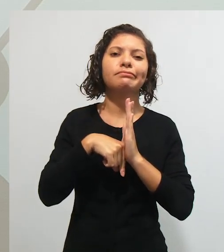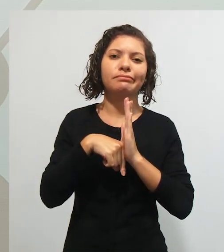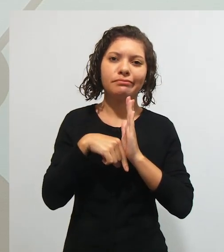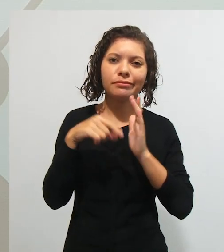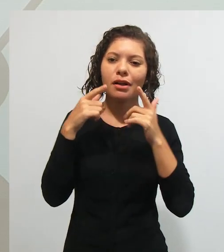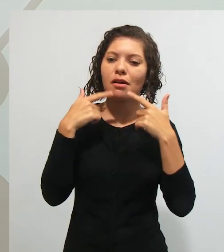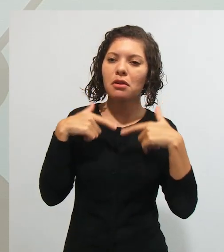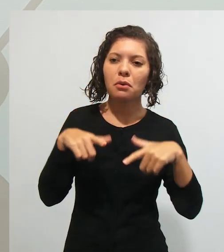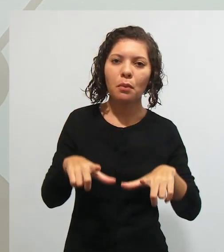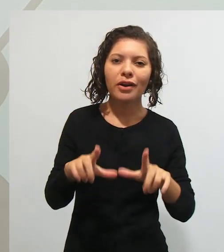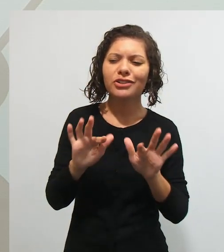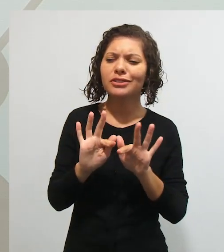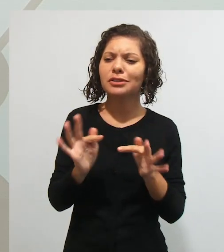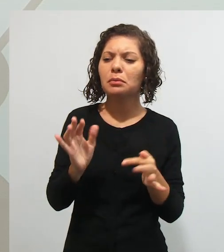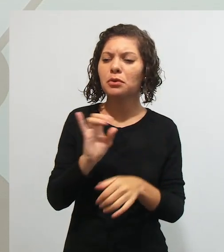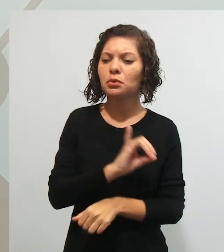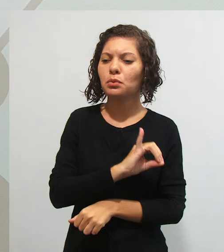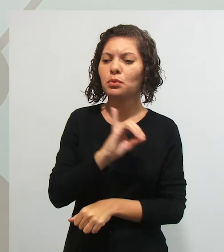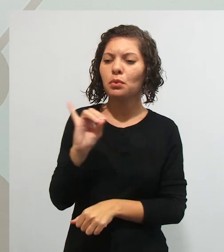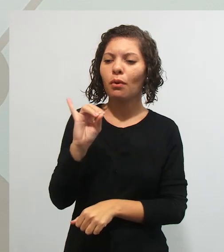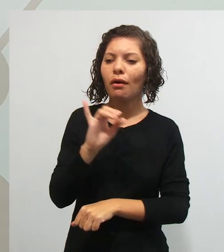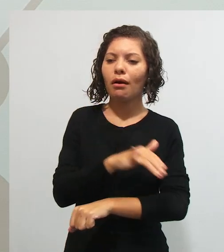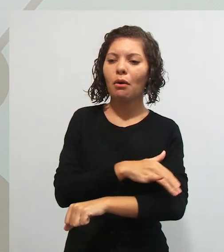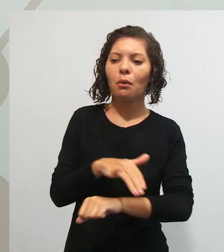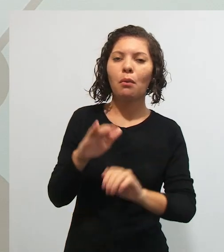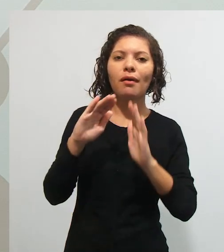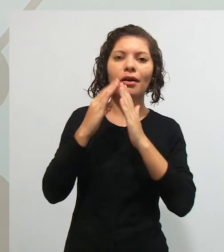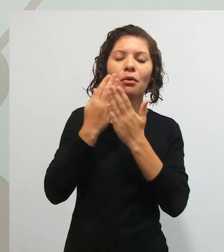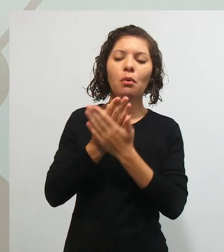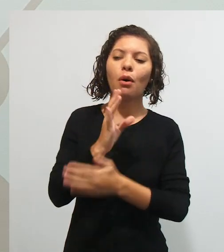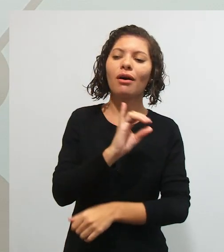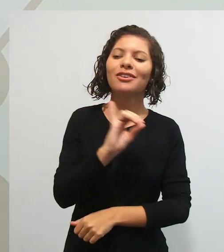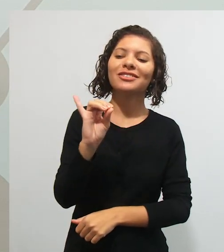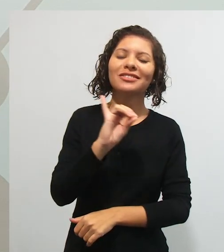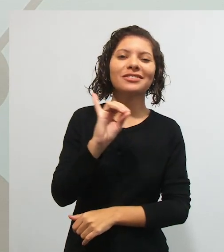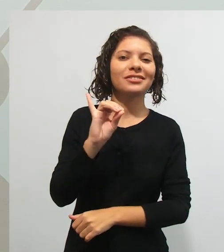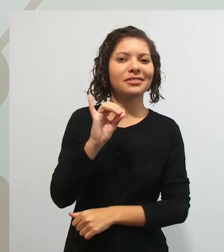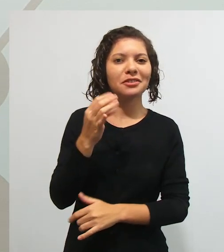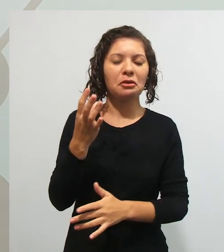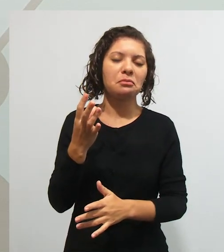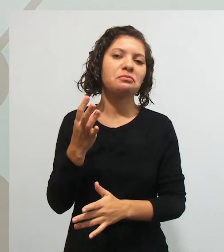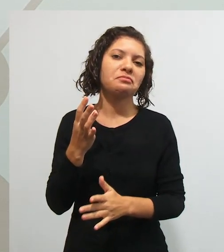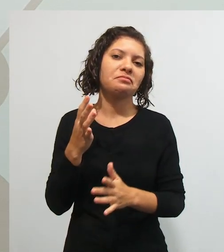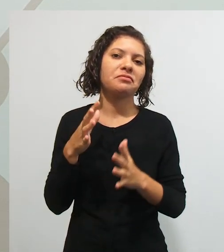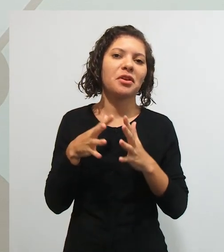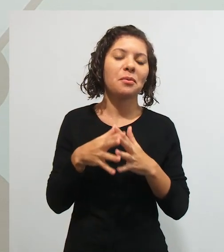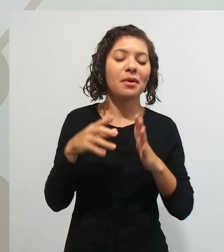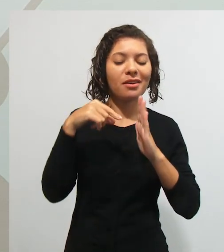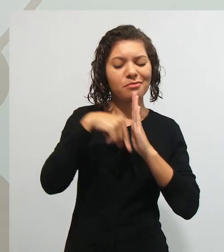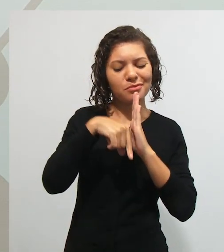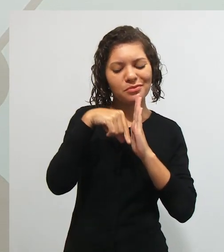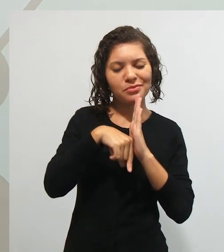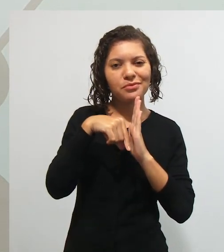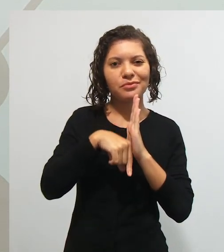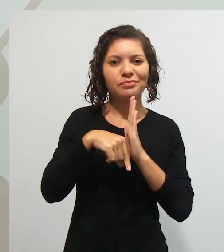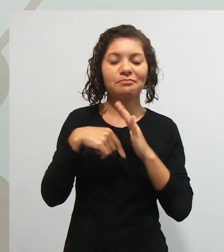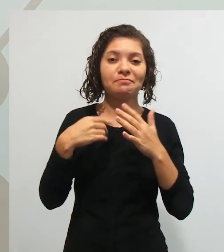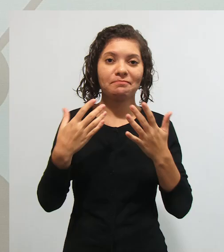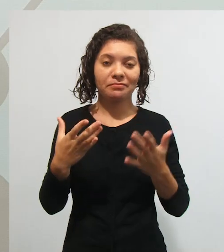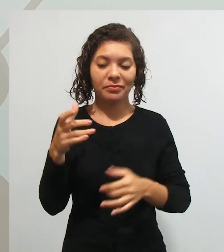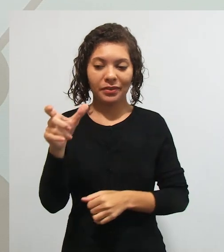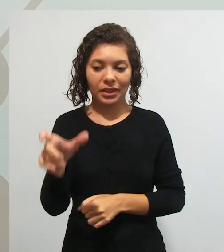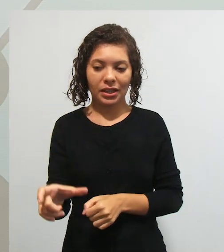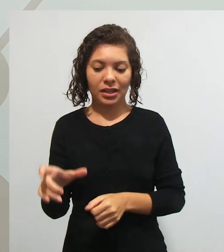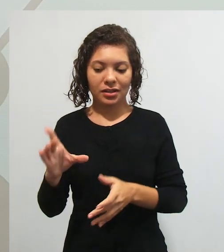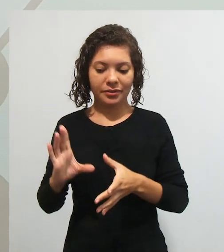de linguagem, um oi, por exemplo, dito na rua, na escola, no trabalho ou no local de lazer, né? Então, inserir a